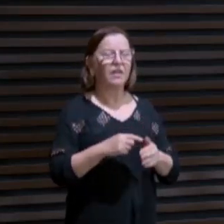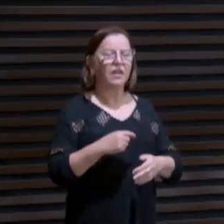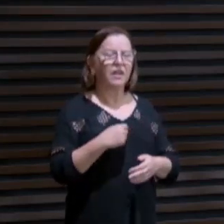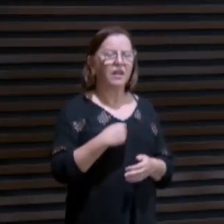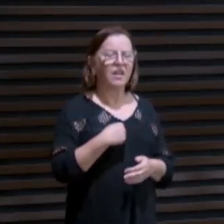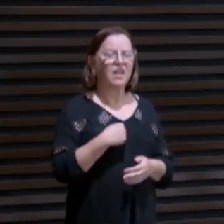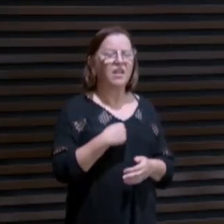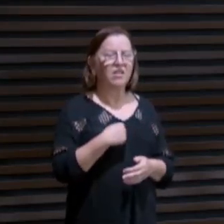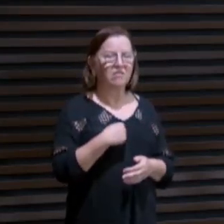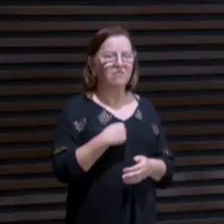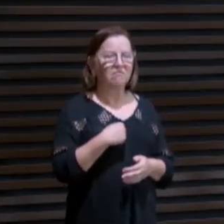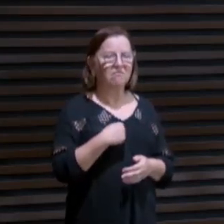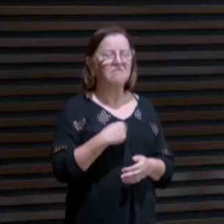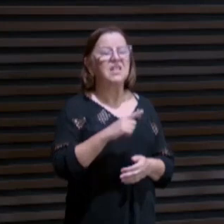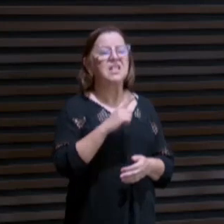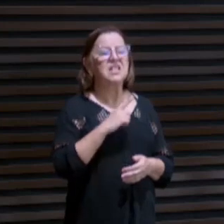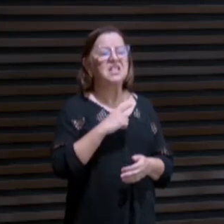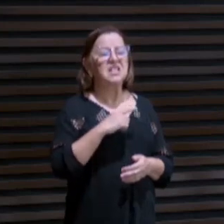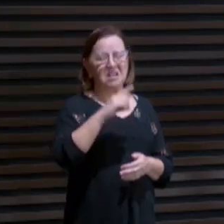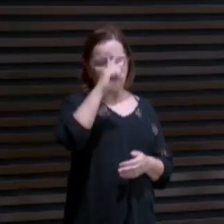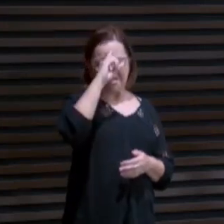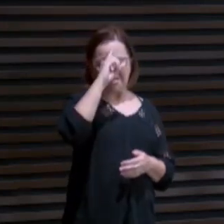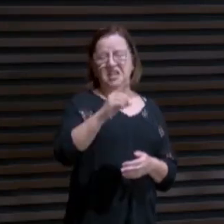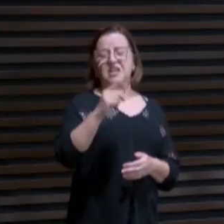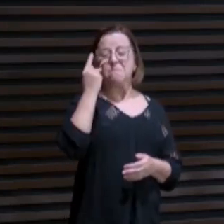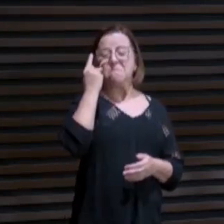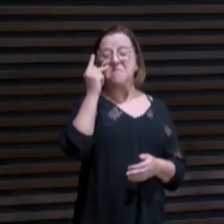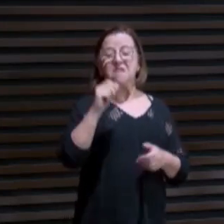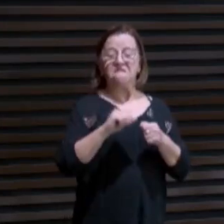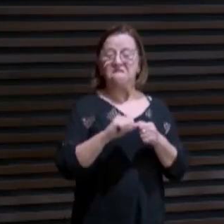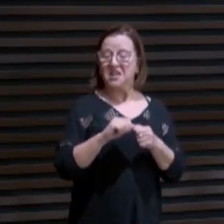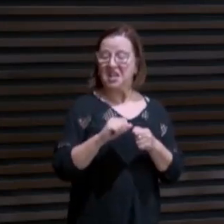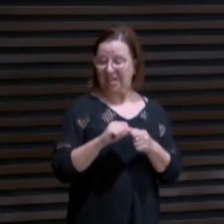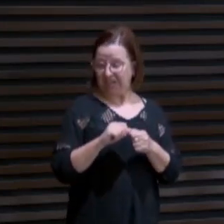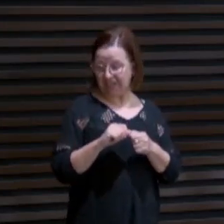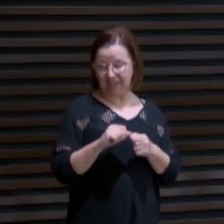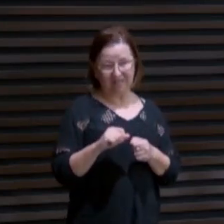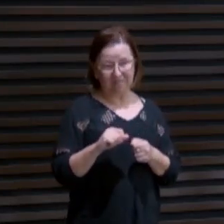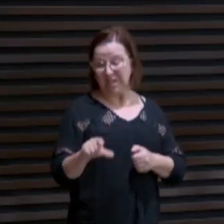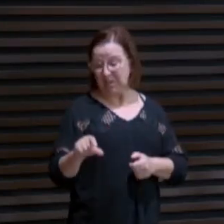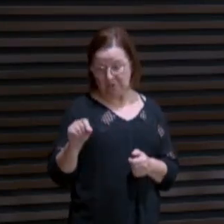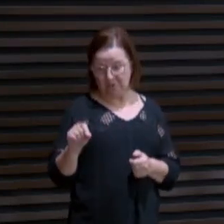legitimamente autorizado para fazer isto. Só eu tenho essa autoridade.